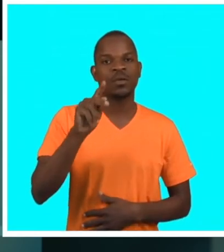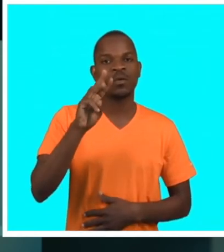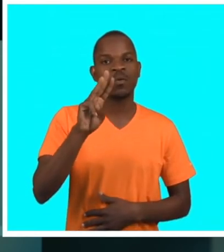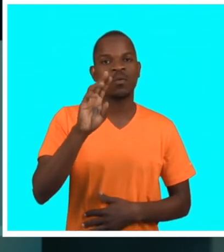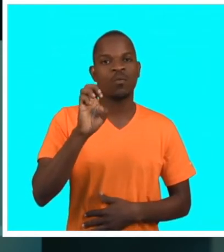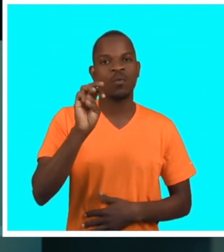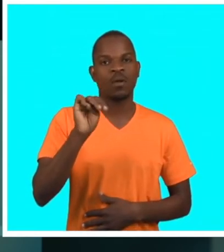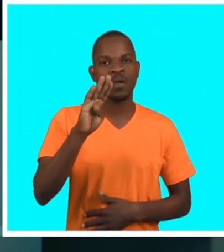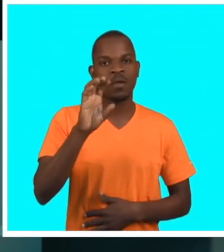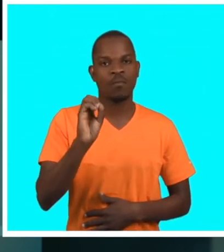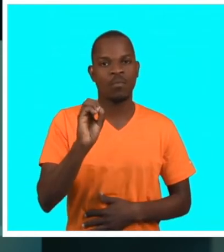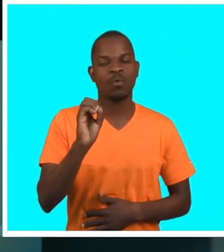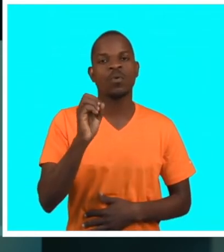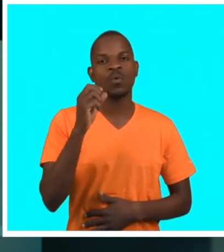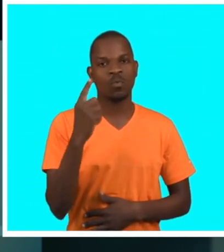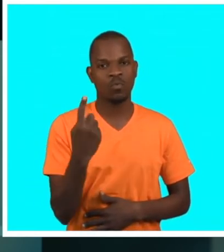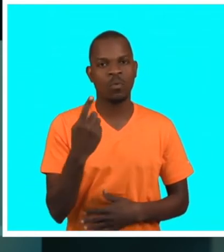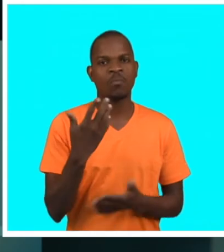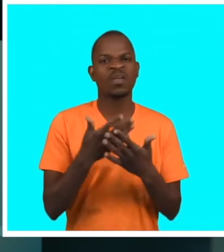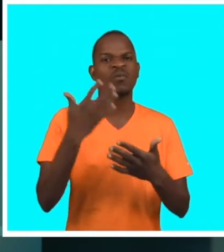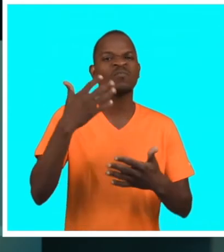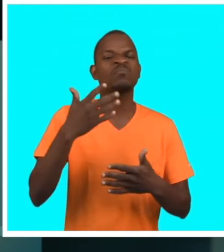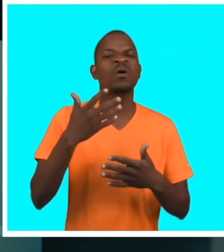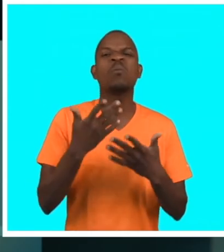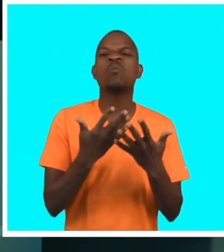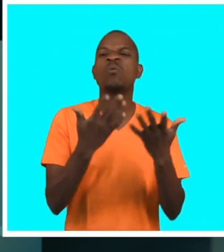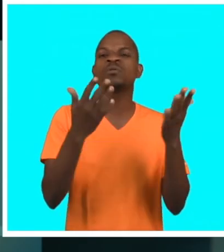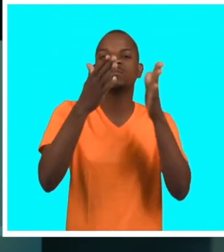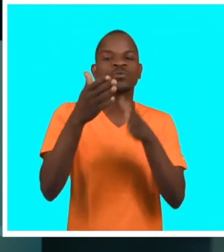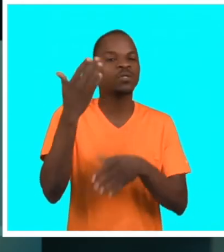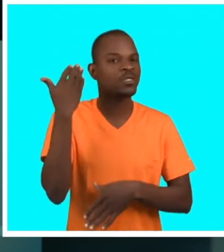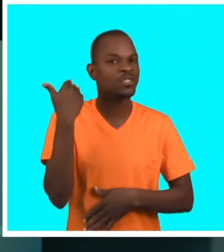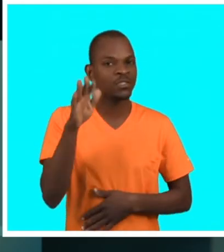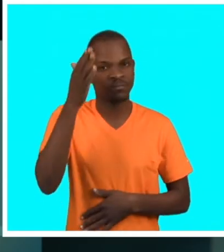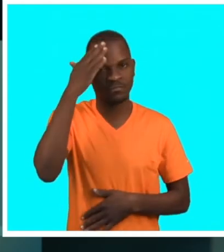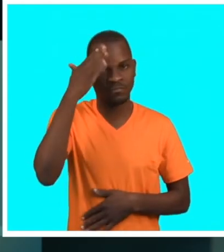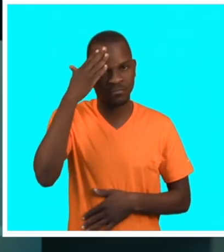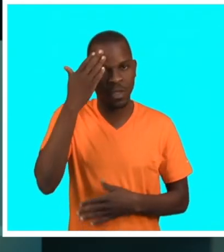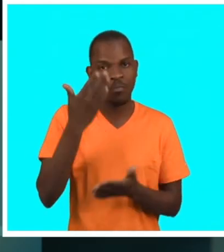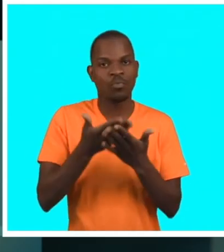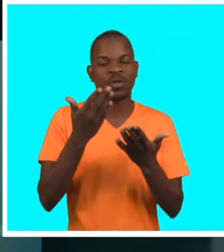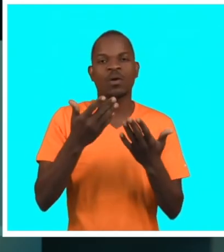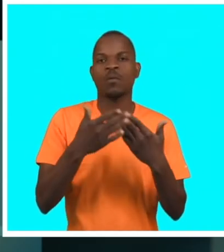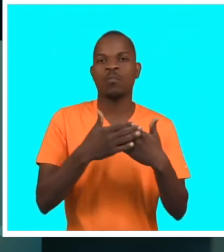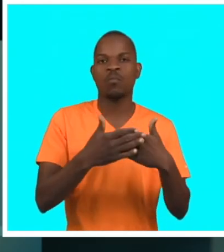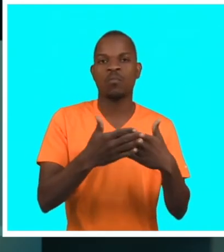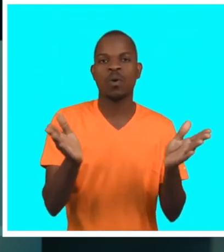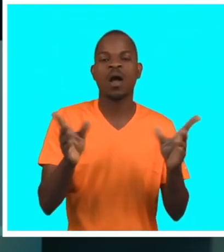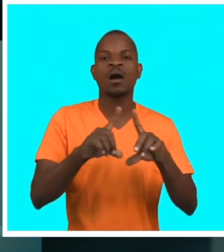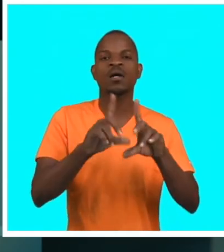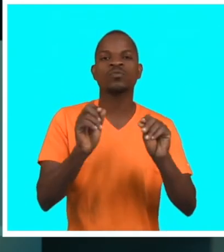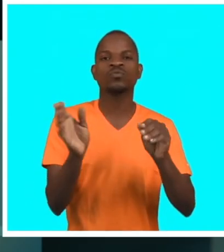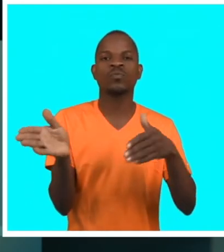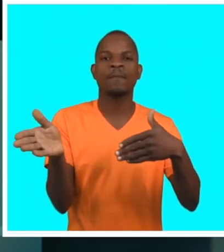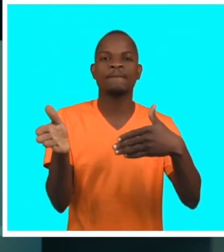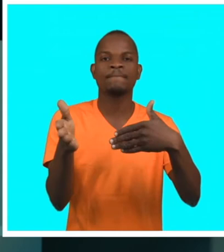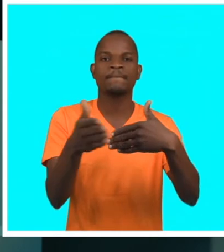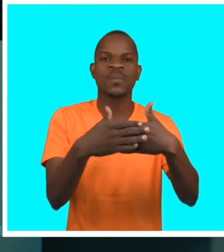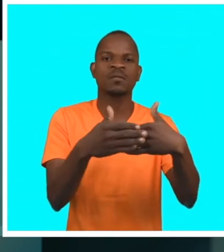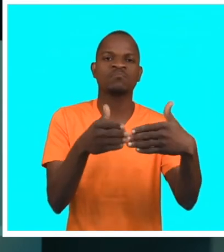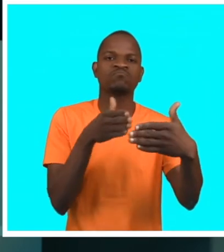popular em Moçambique, porque eu abri as fronteiras das